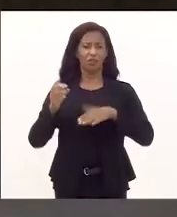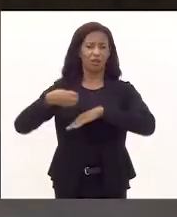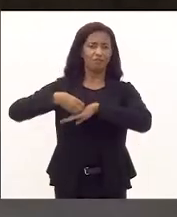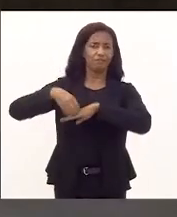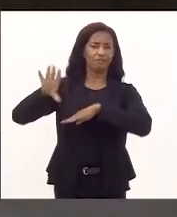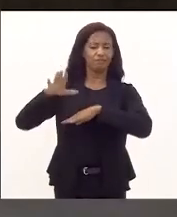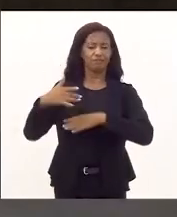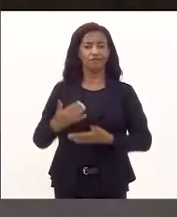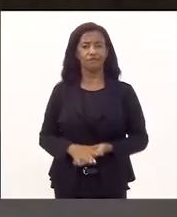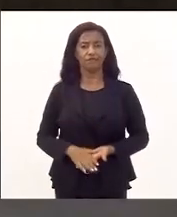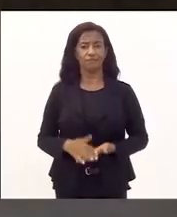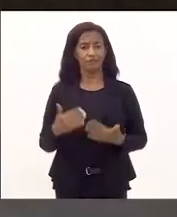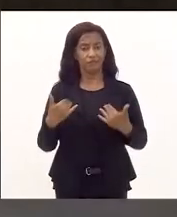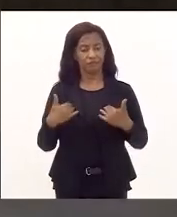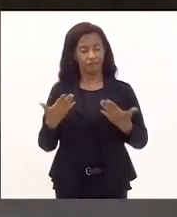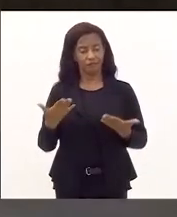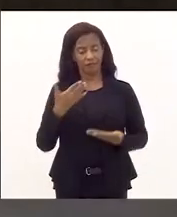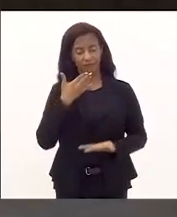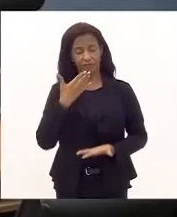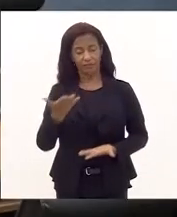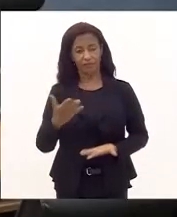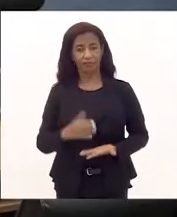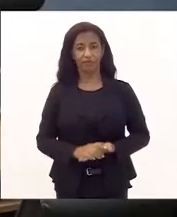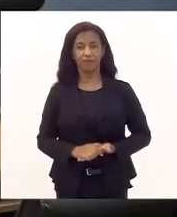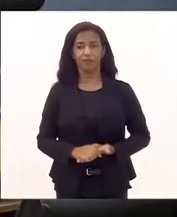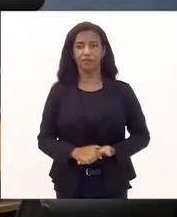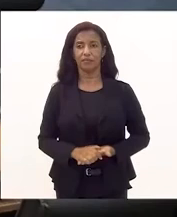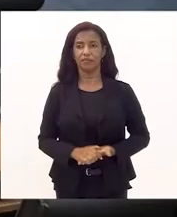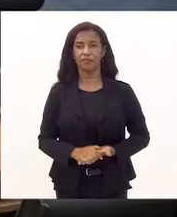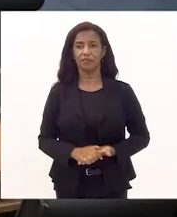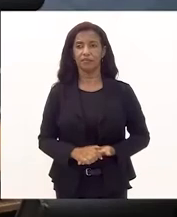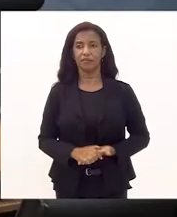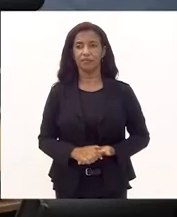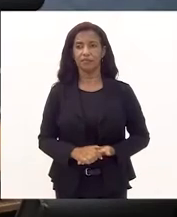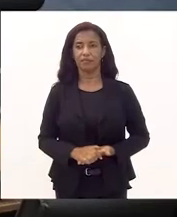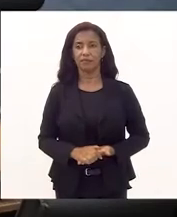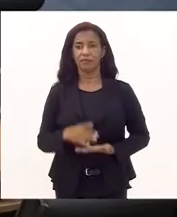aqui o meu pleito. Deputado Ratinho.